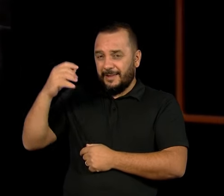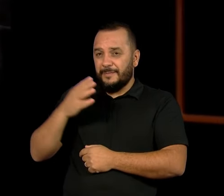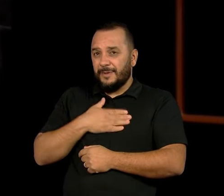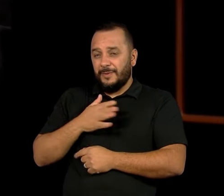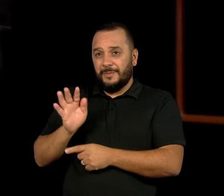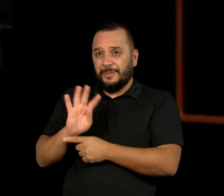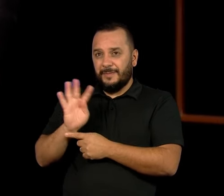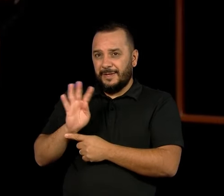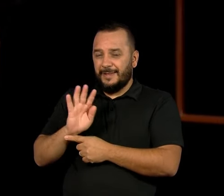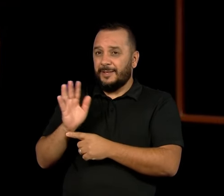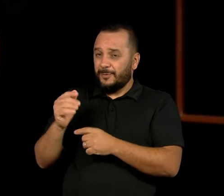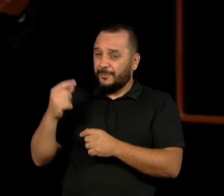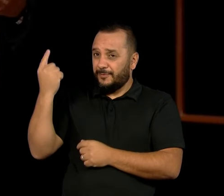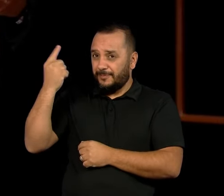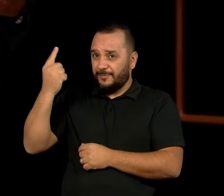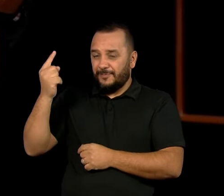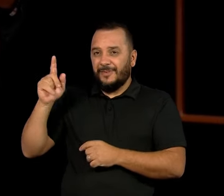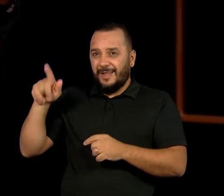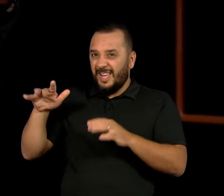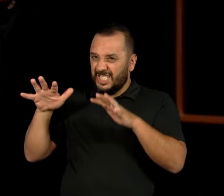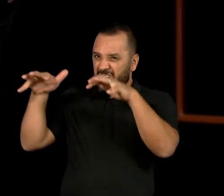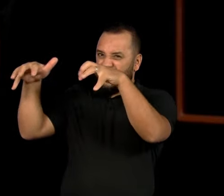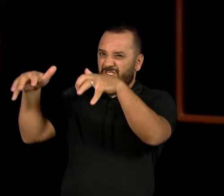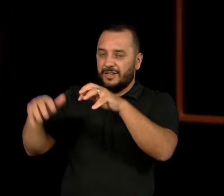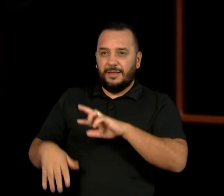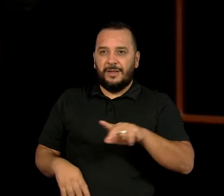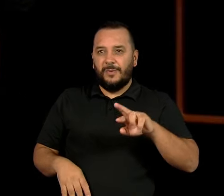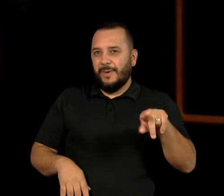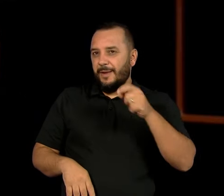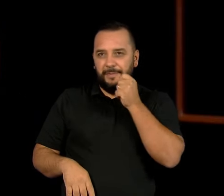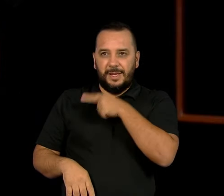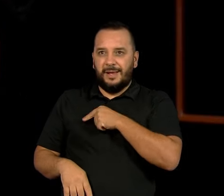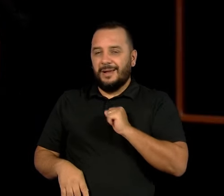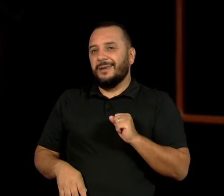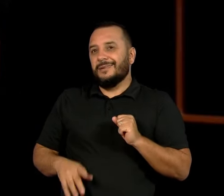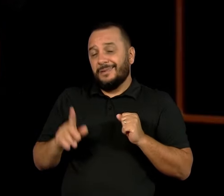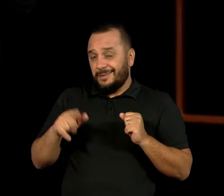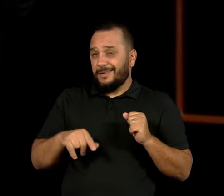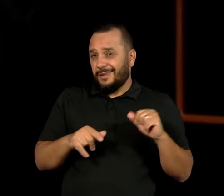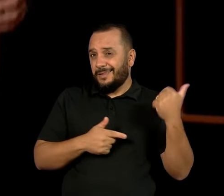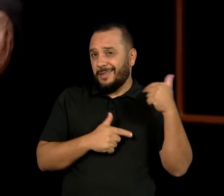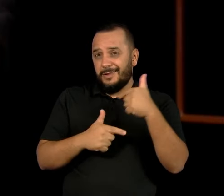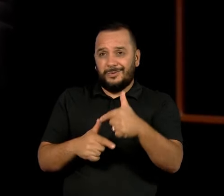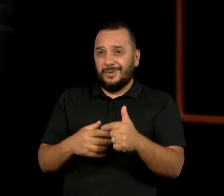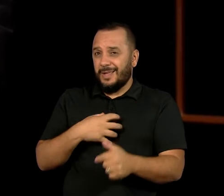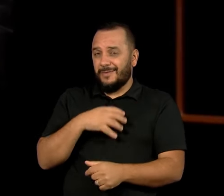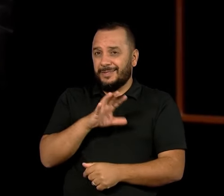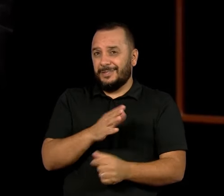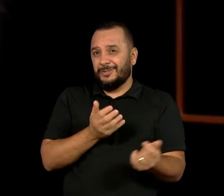filme seria um filme de terror e não uma comédia, que seria o caminho tradicional